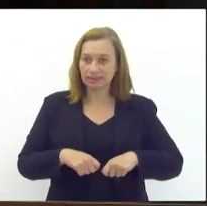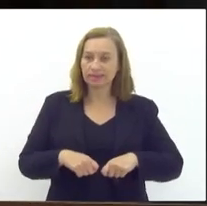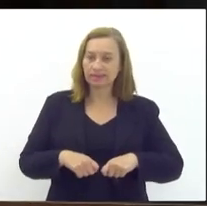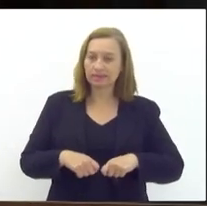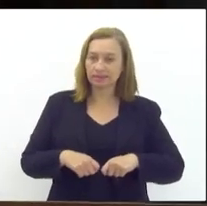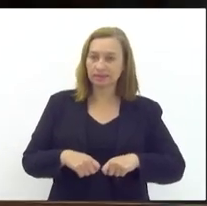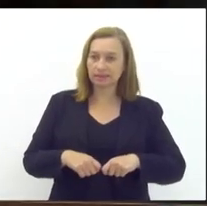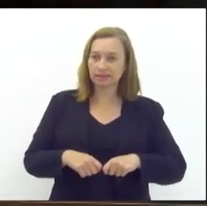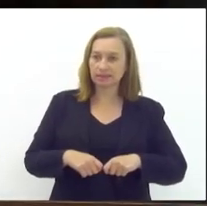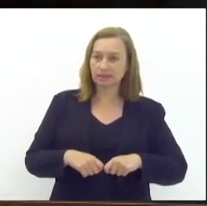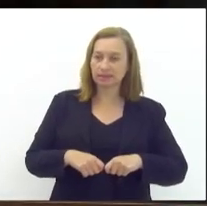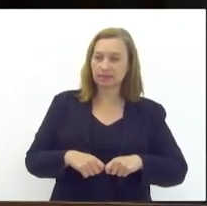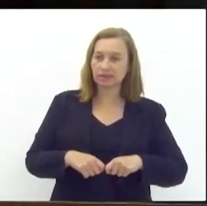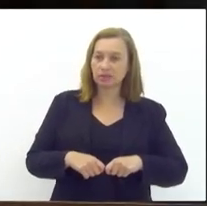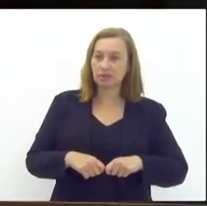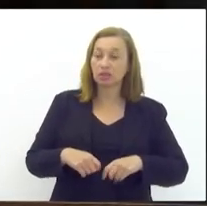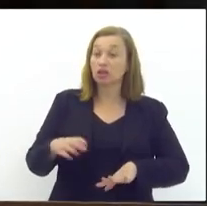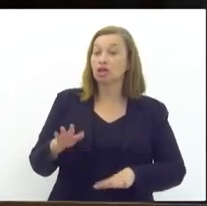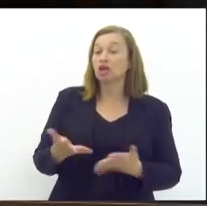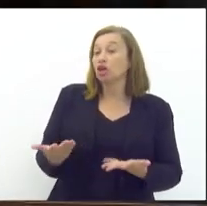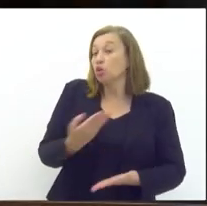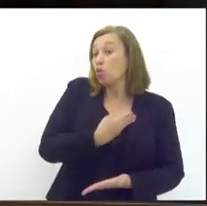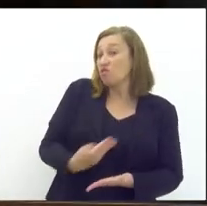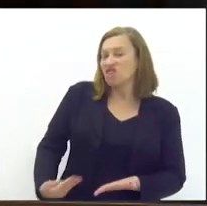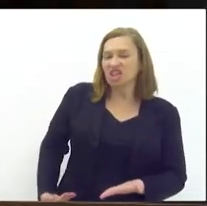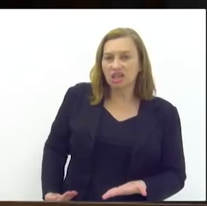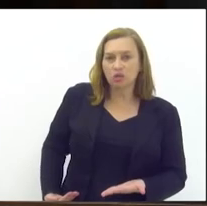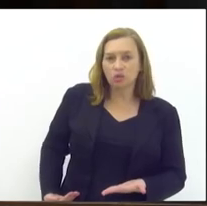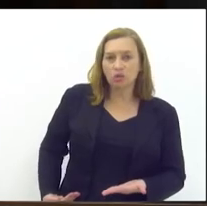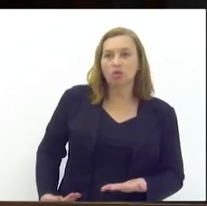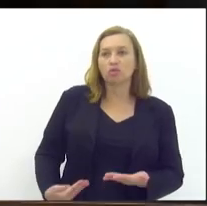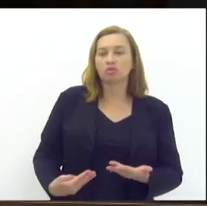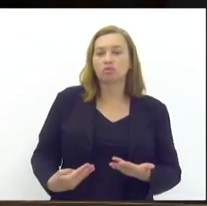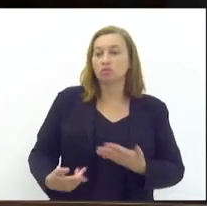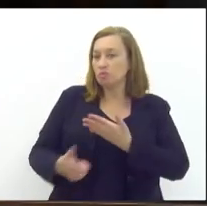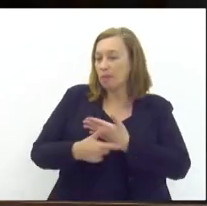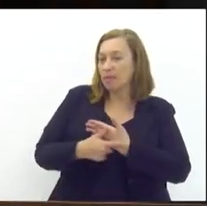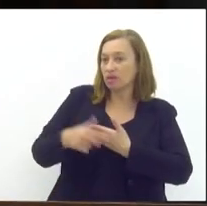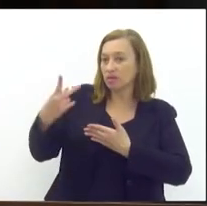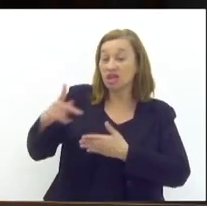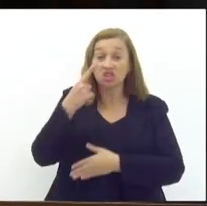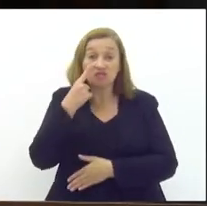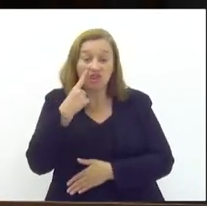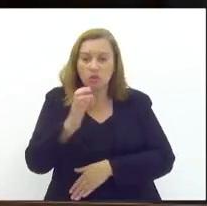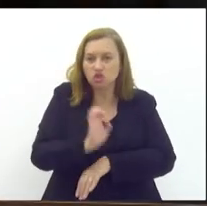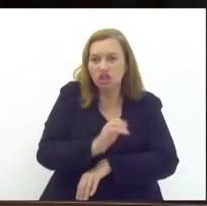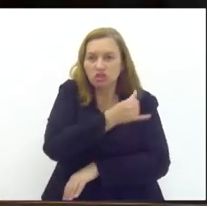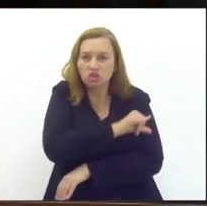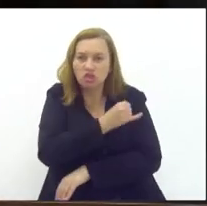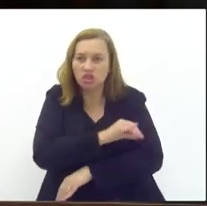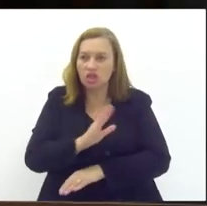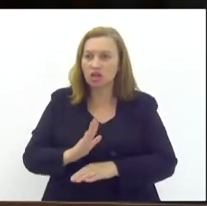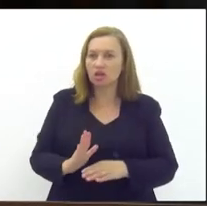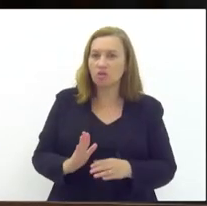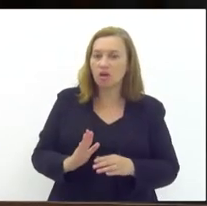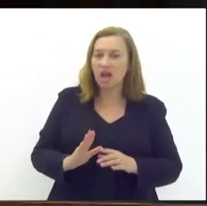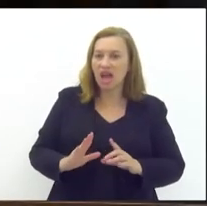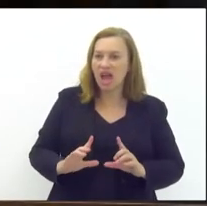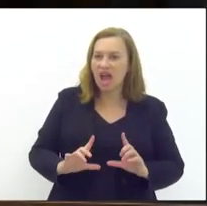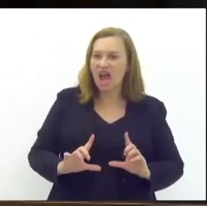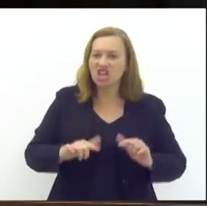tratar acima de tudo que um governador tem E aí vale o comentário Deputado que o senhor que já viu esse Estado do Rio de Janeiro subir e descer várias vezes